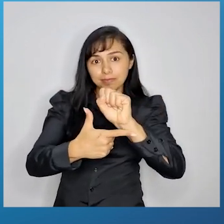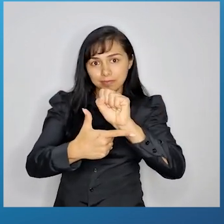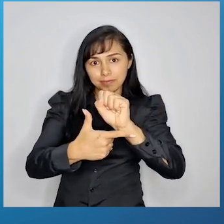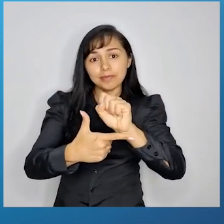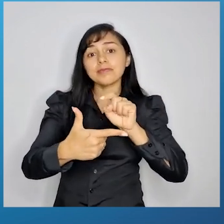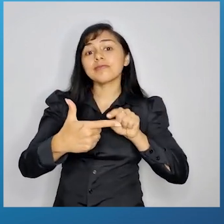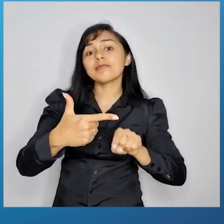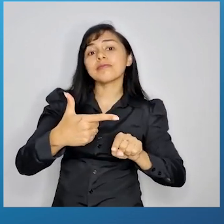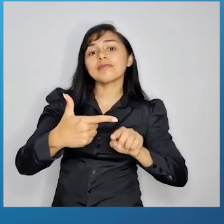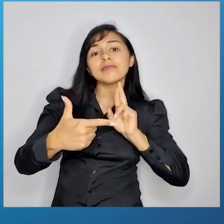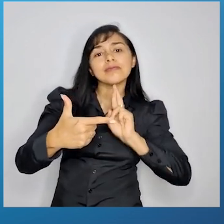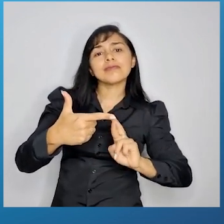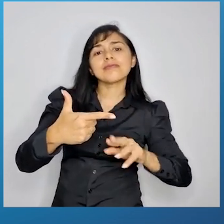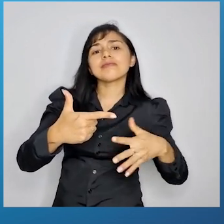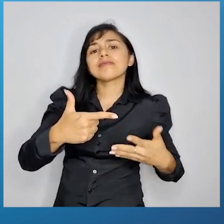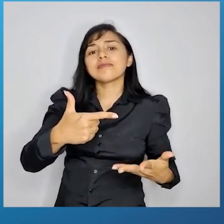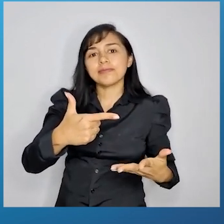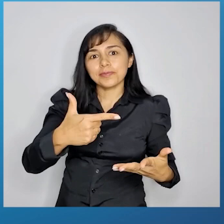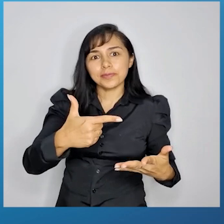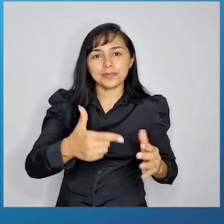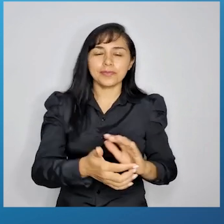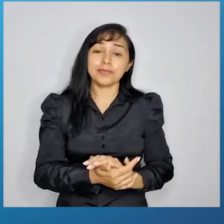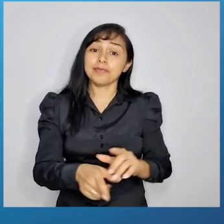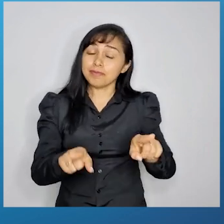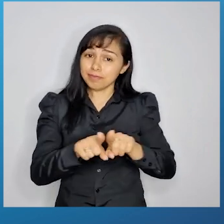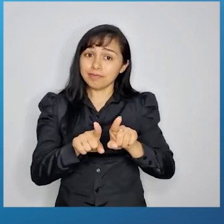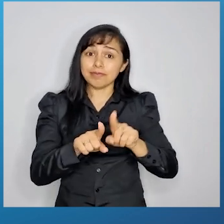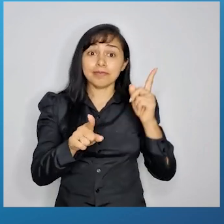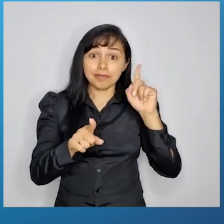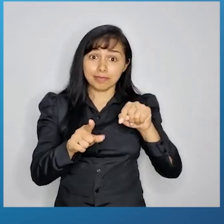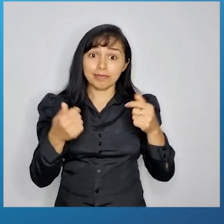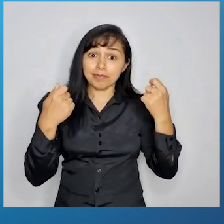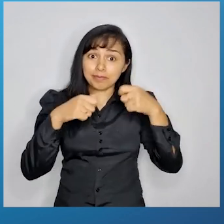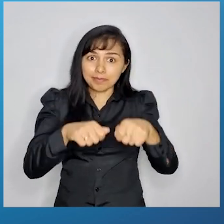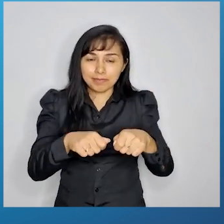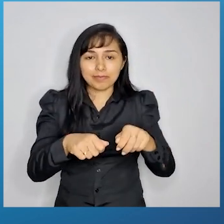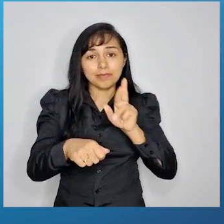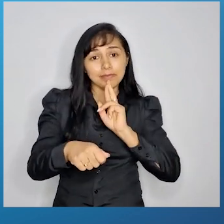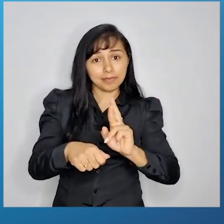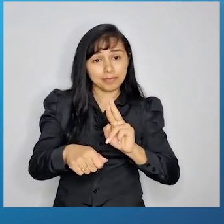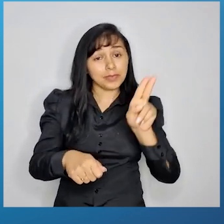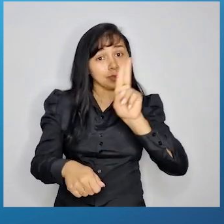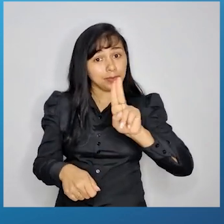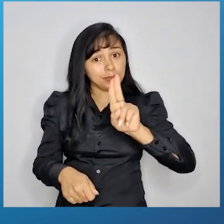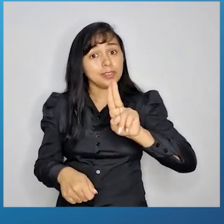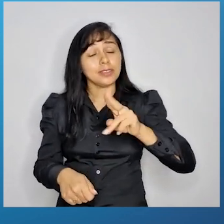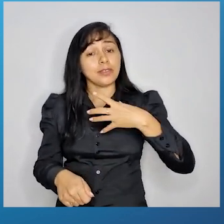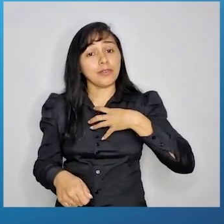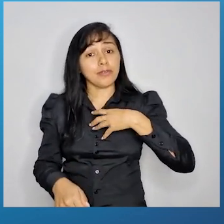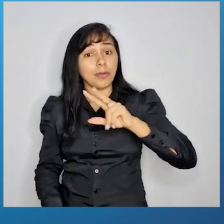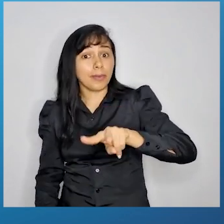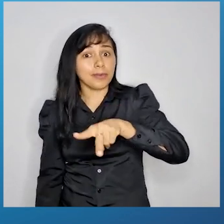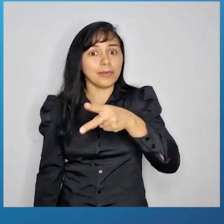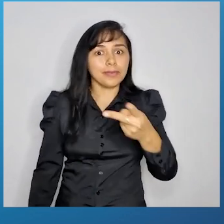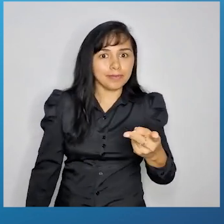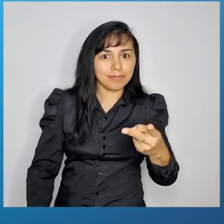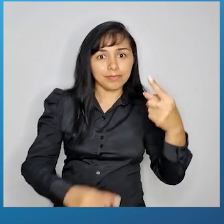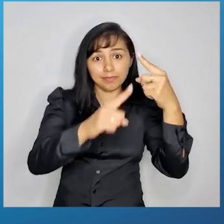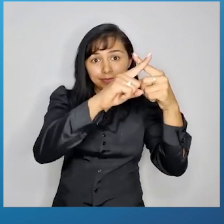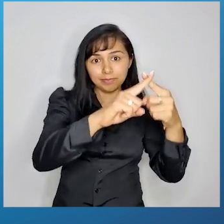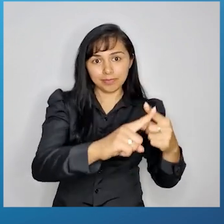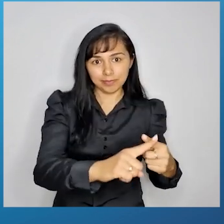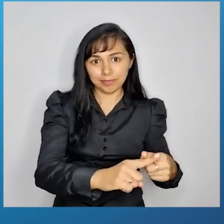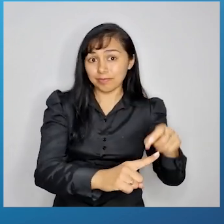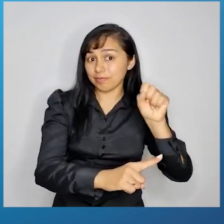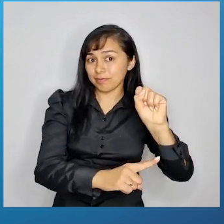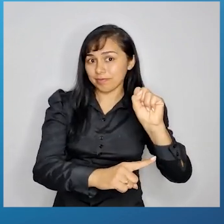8 e encontrar a nossa resposta. Também é uma conta bastante simples, porque nós vamos lembrar lá da